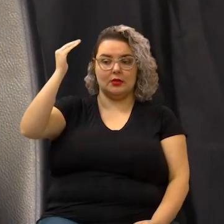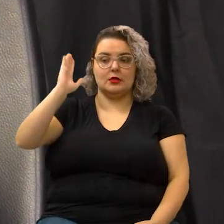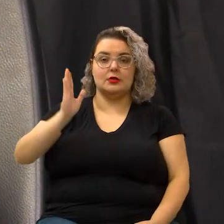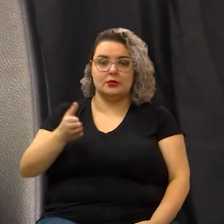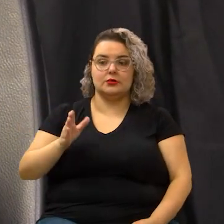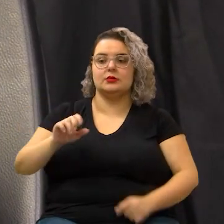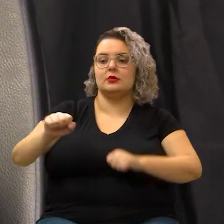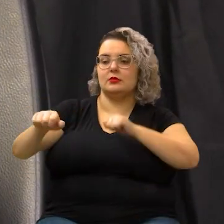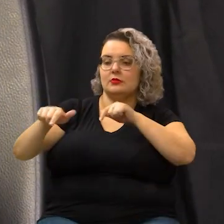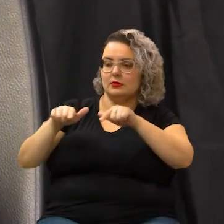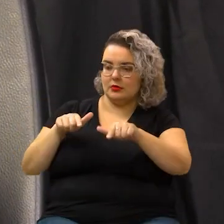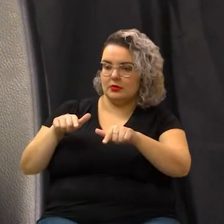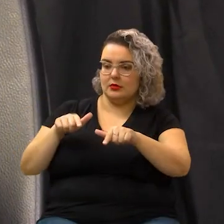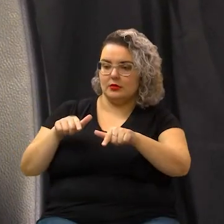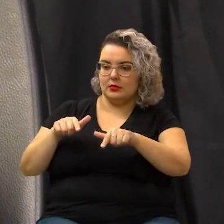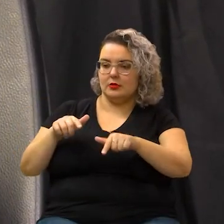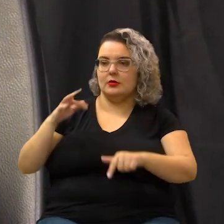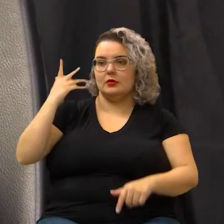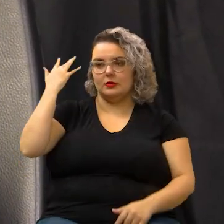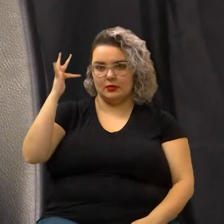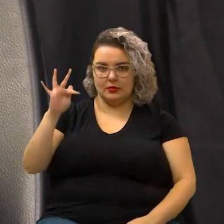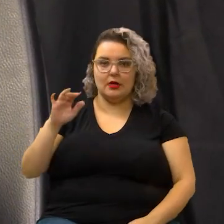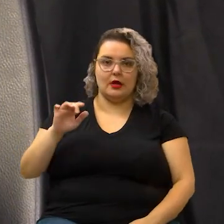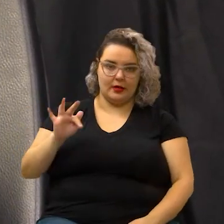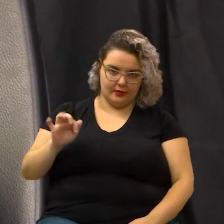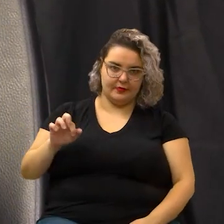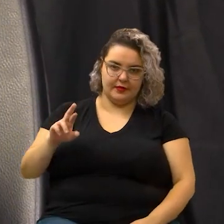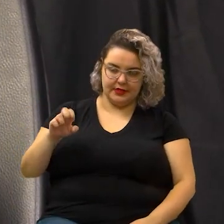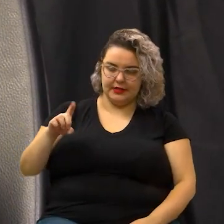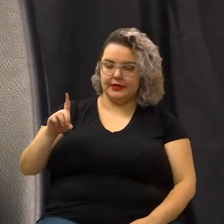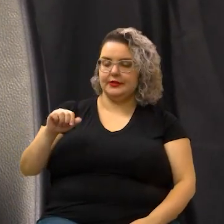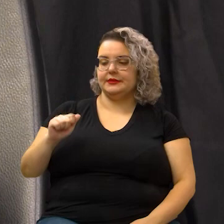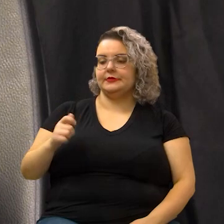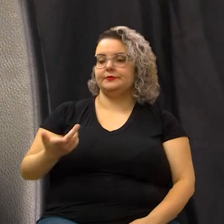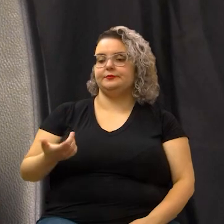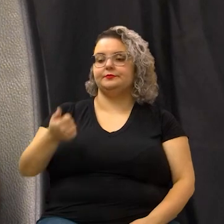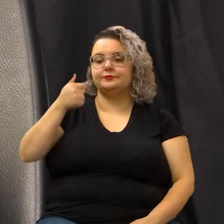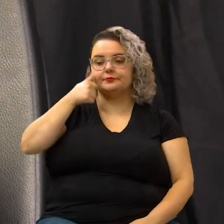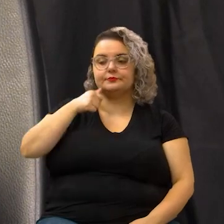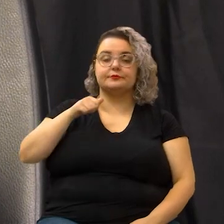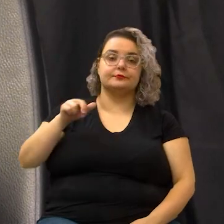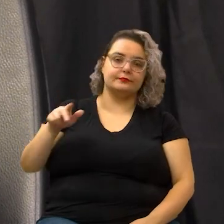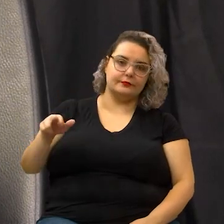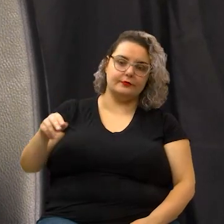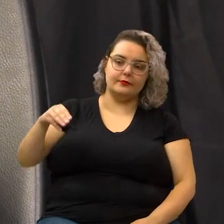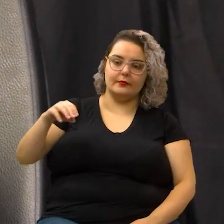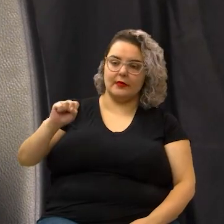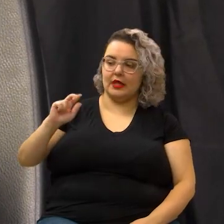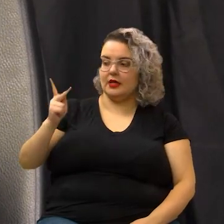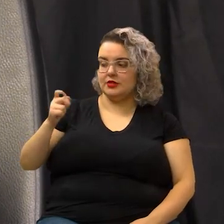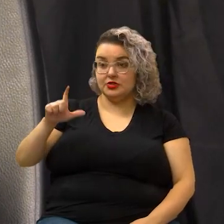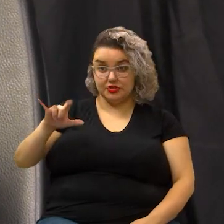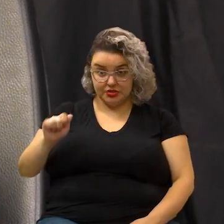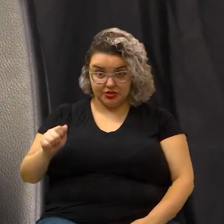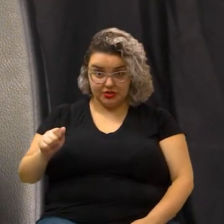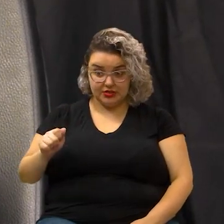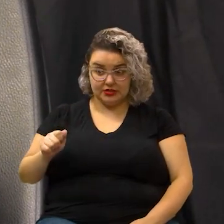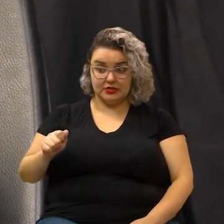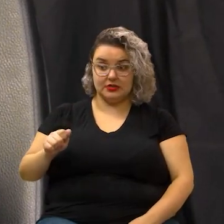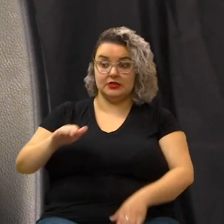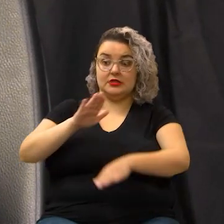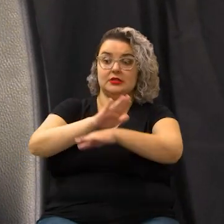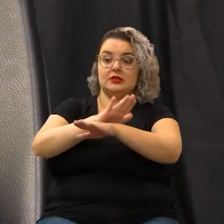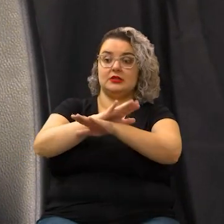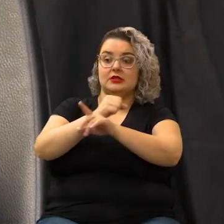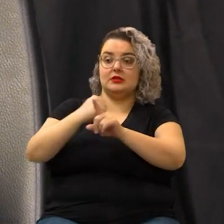mais velha já tinha se formado em filosofia, Fernanda, né? E a minha irmã Michele, do meio, Sheila